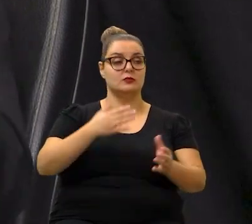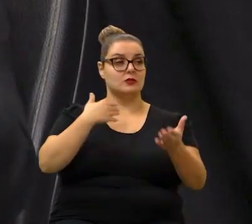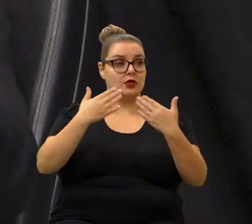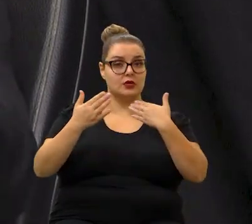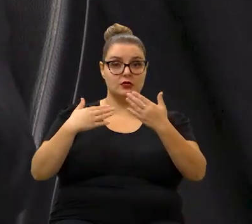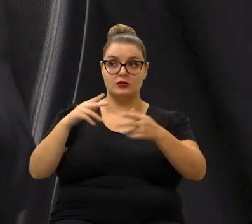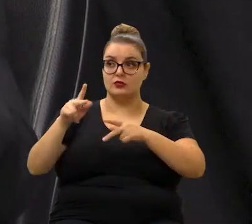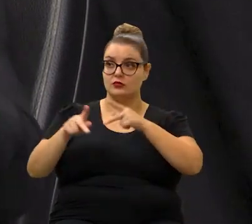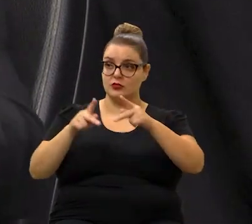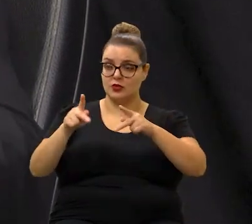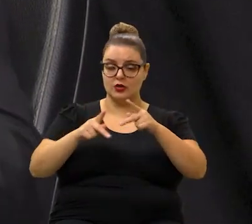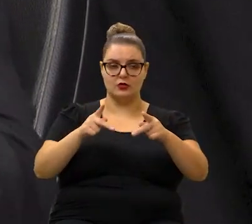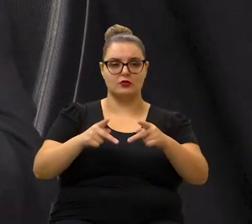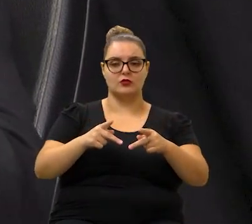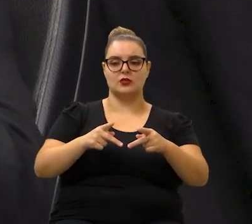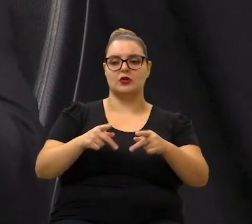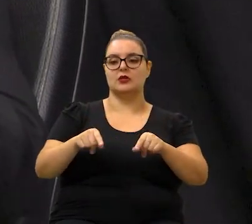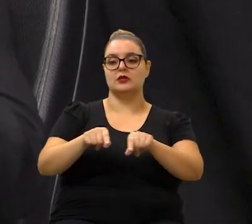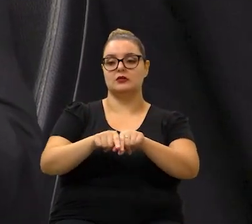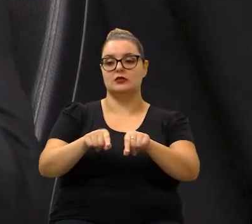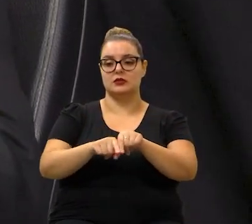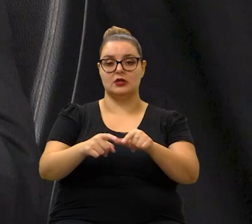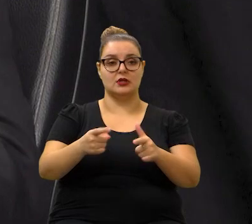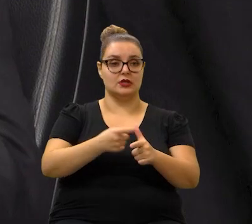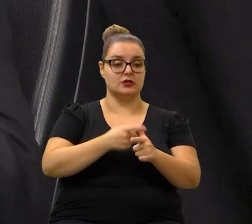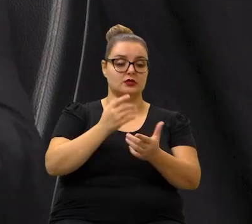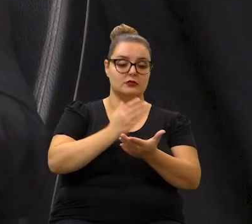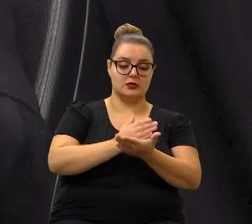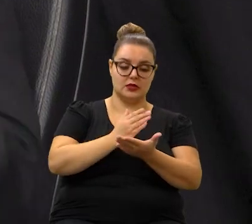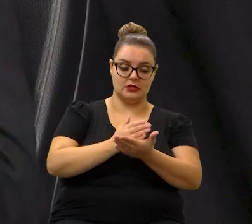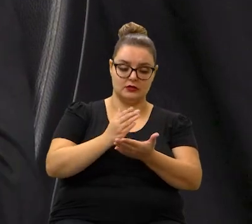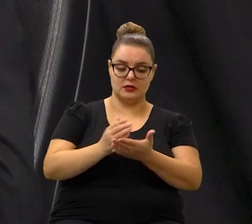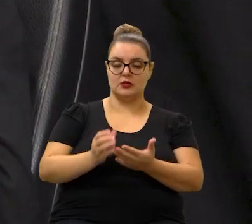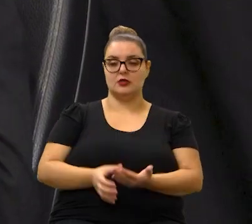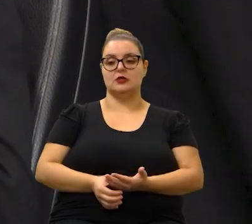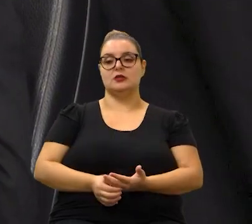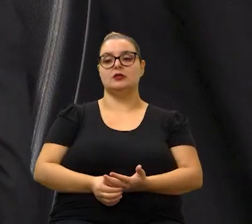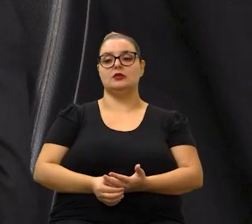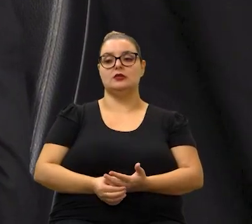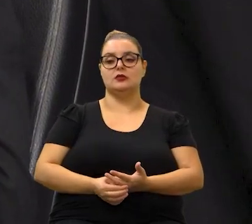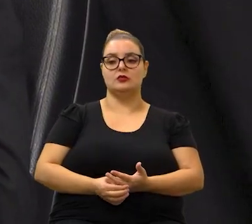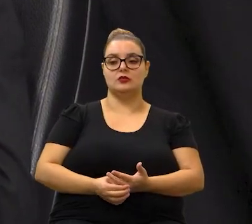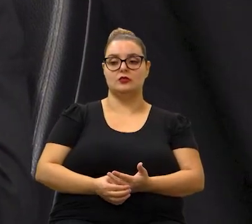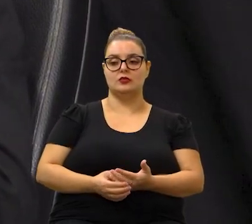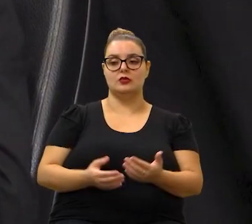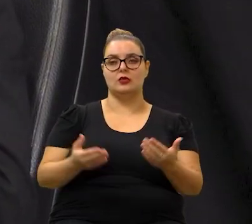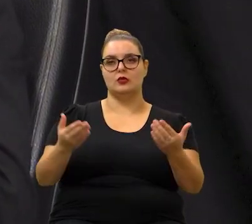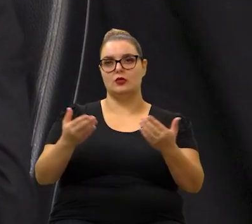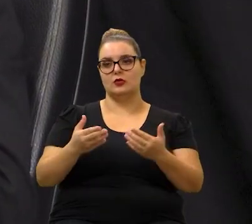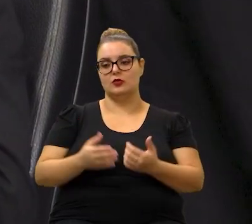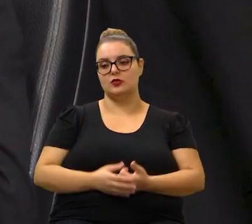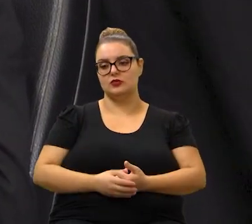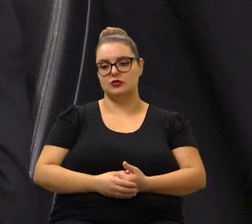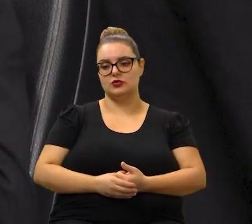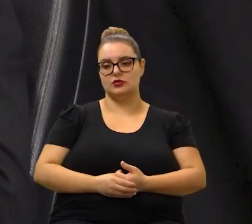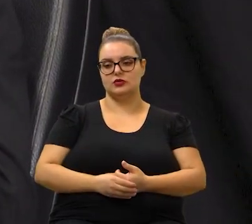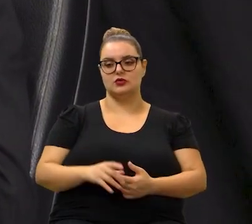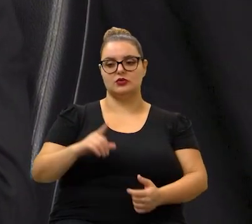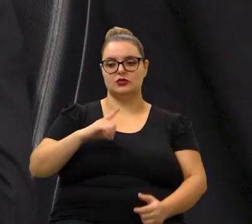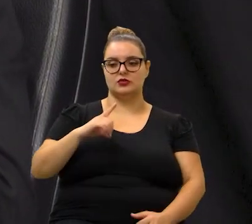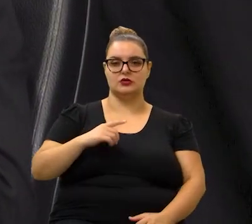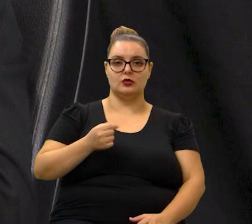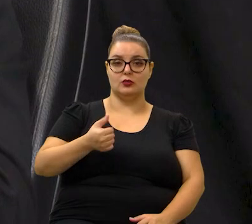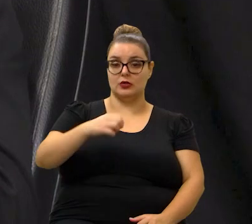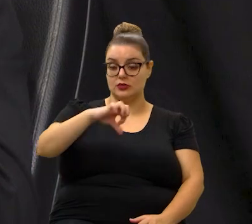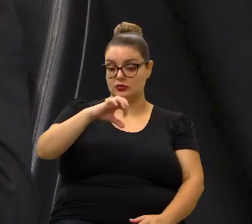com a população parcelamos também a dívida que existia hoje tá para hoje o montante que tinha quase